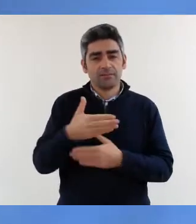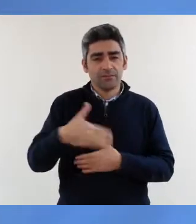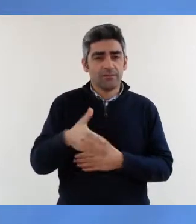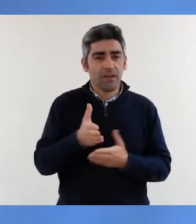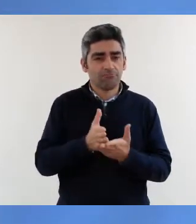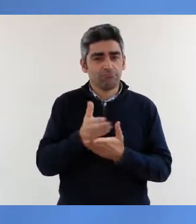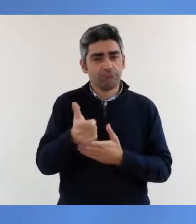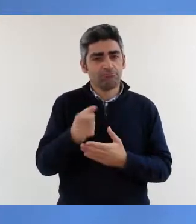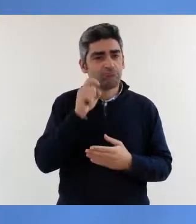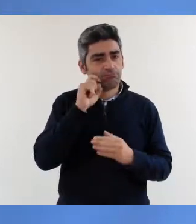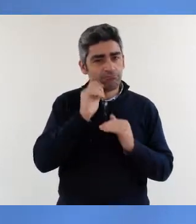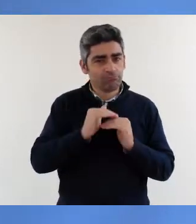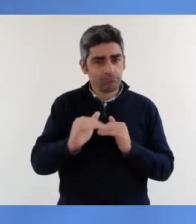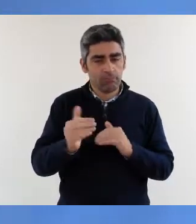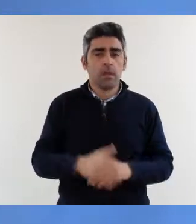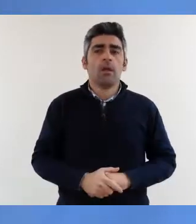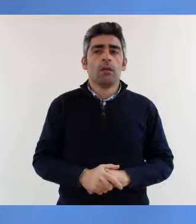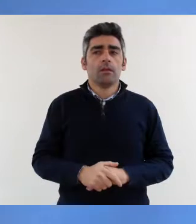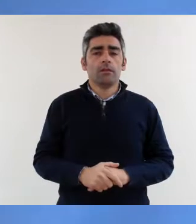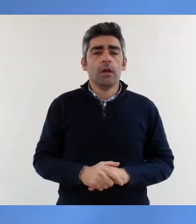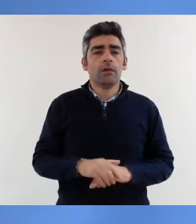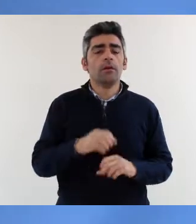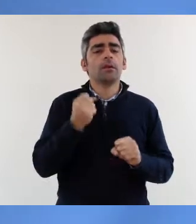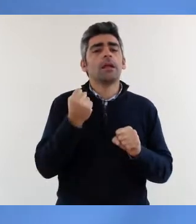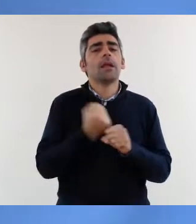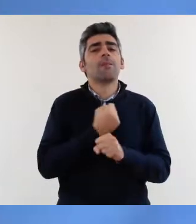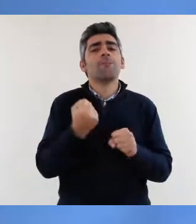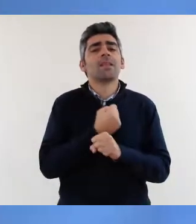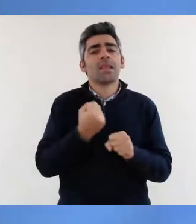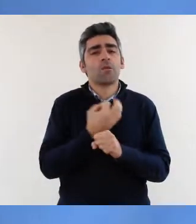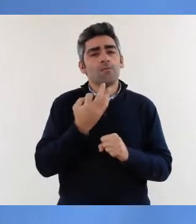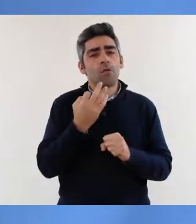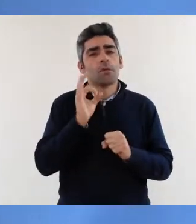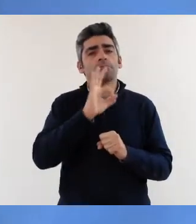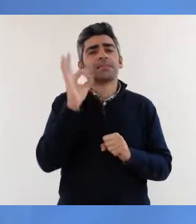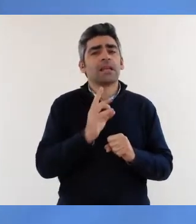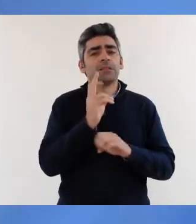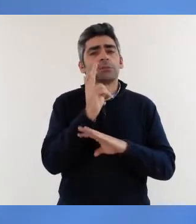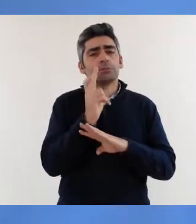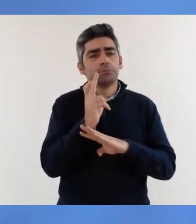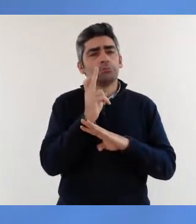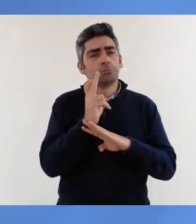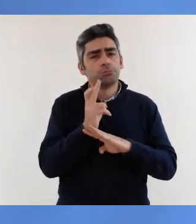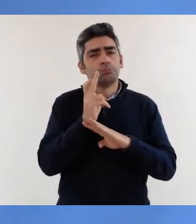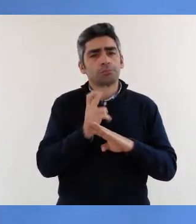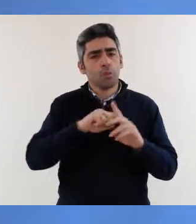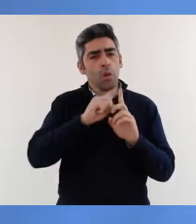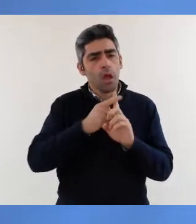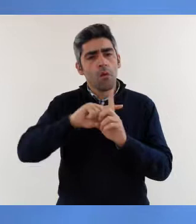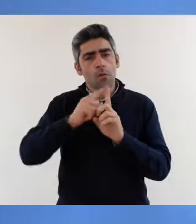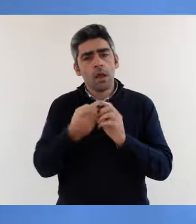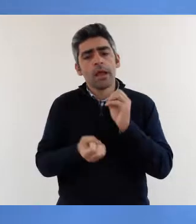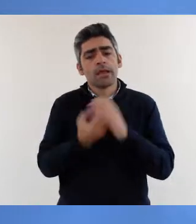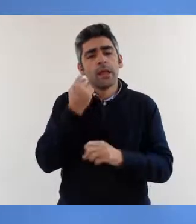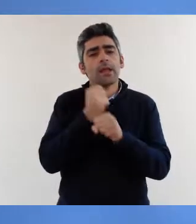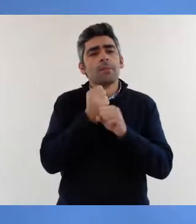evidência estabilizadora o desemprego conheceu sucessiva redução ao longo